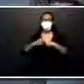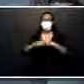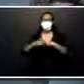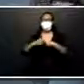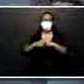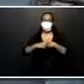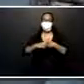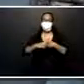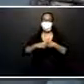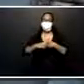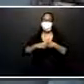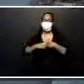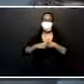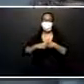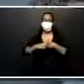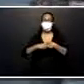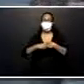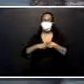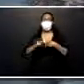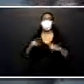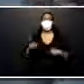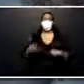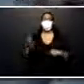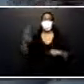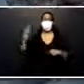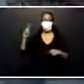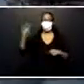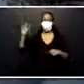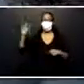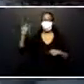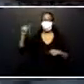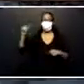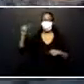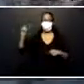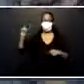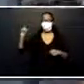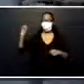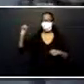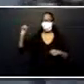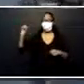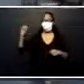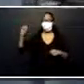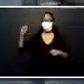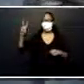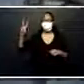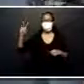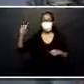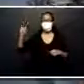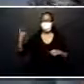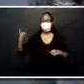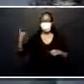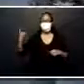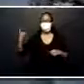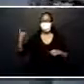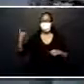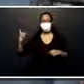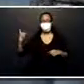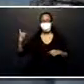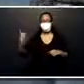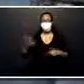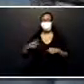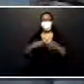pessoa, resolvi, olha, quem? O autor, eu, autor. Resolvi, senti